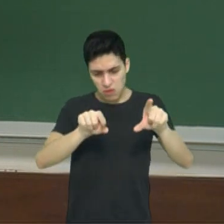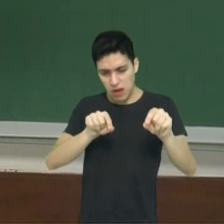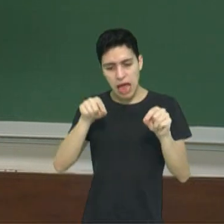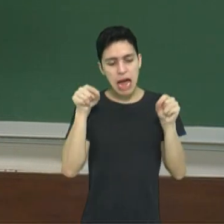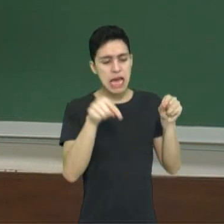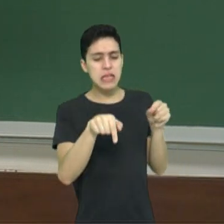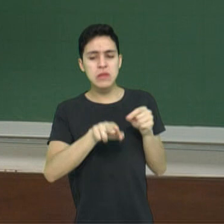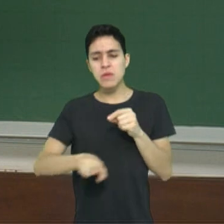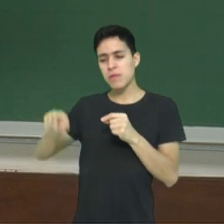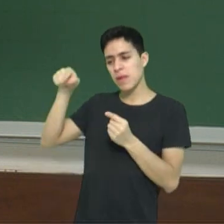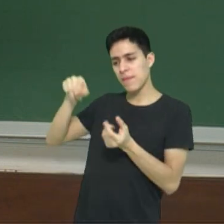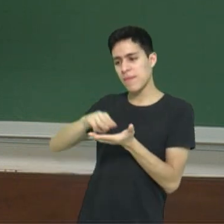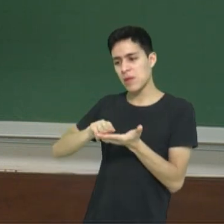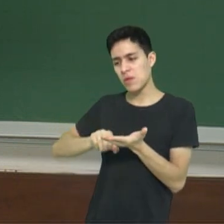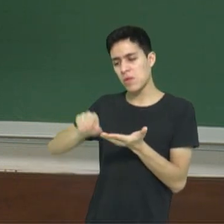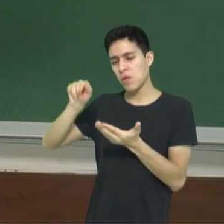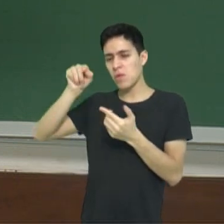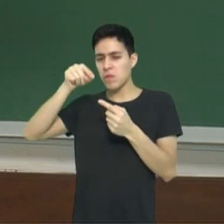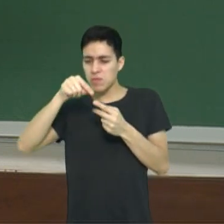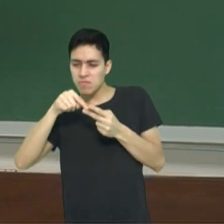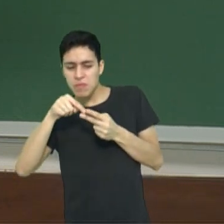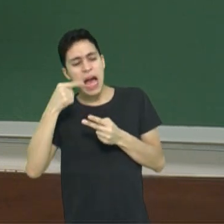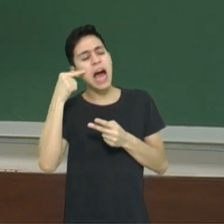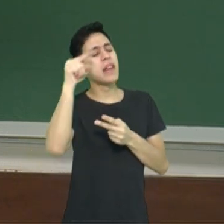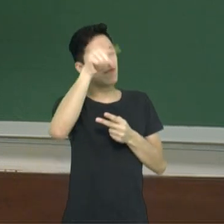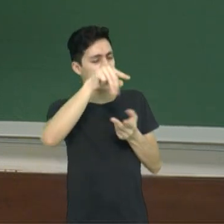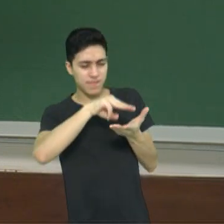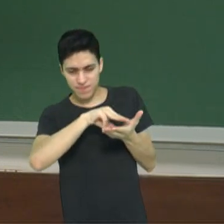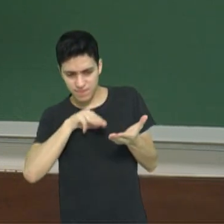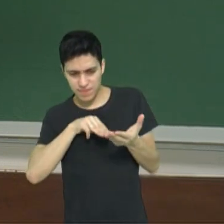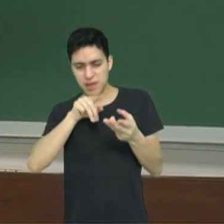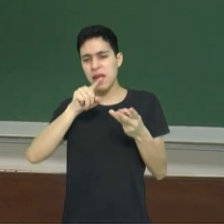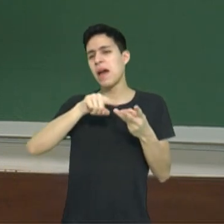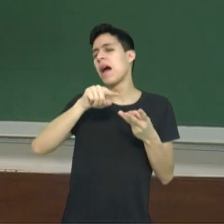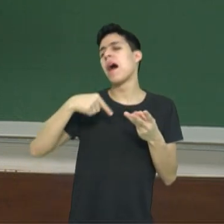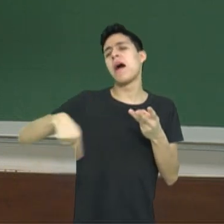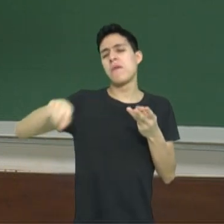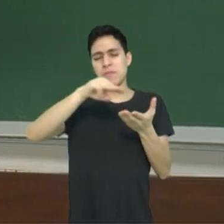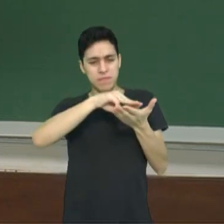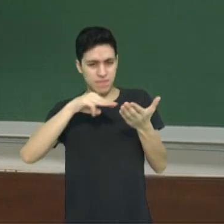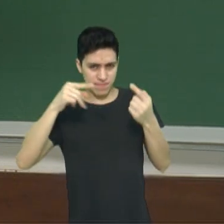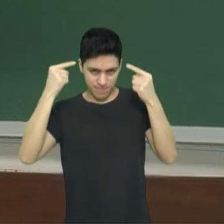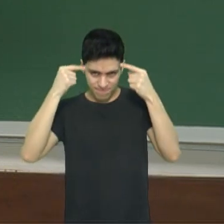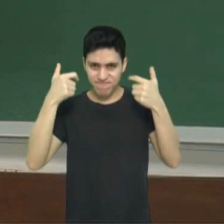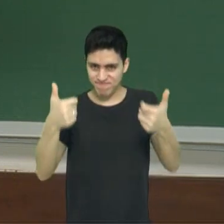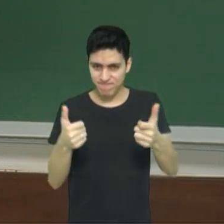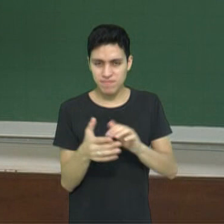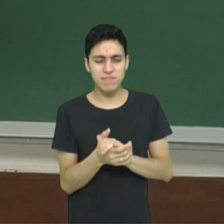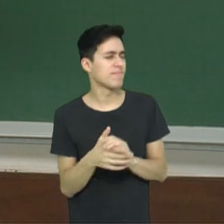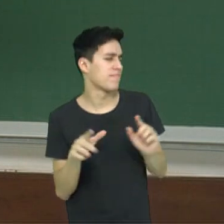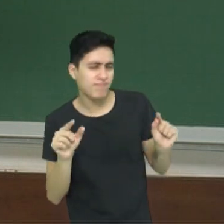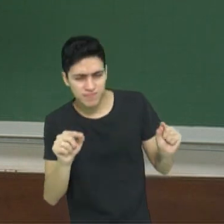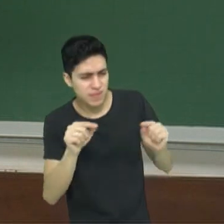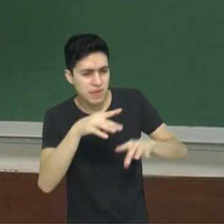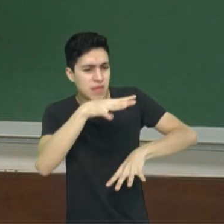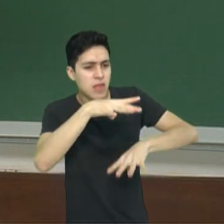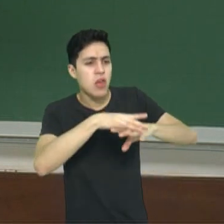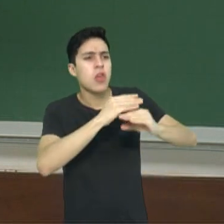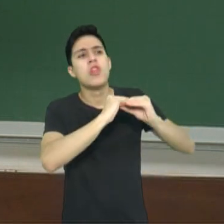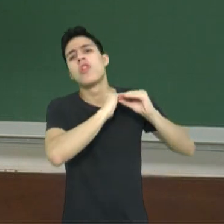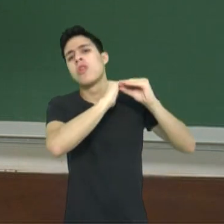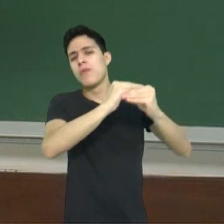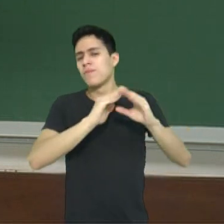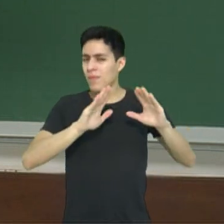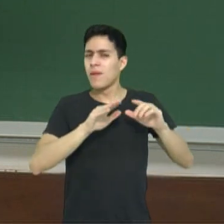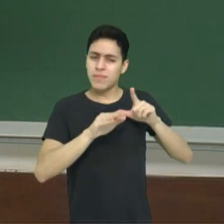quero resolver pelo método A. Esse outro eu quero resolver pelo método B. Olha que legal. Quem diz que a matemática é imutável? Não